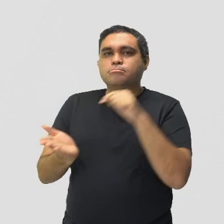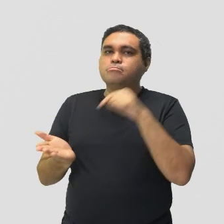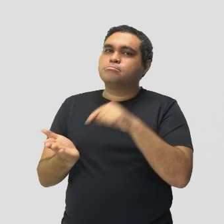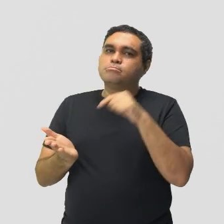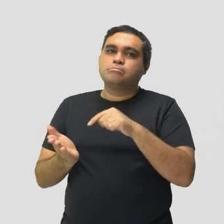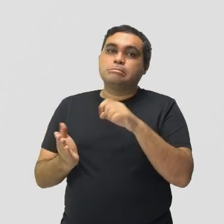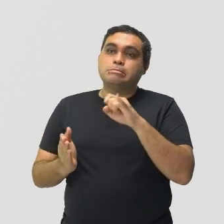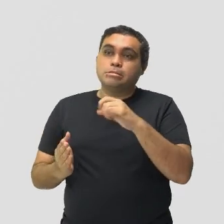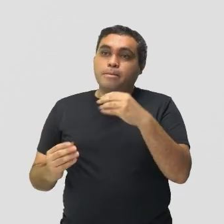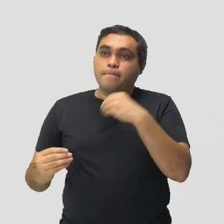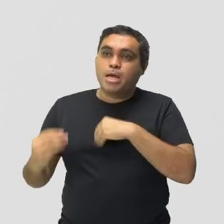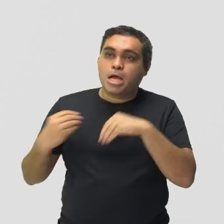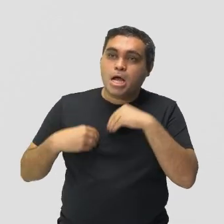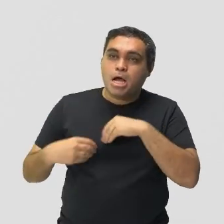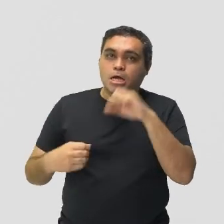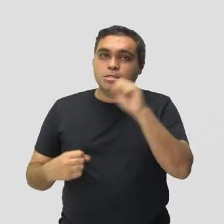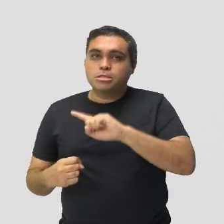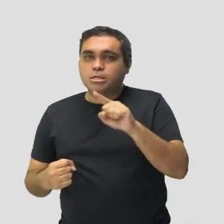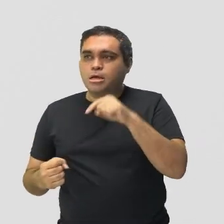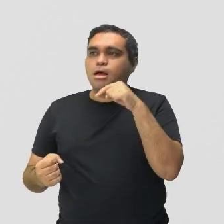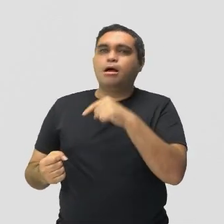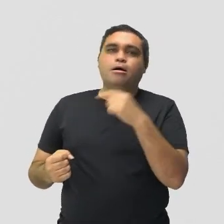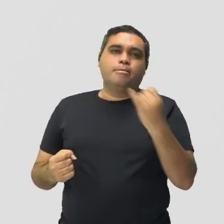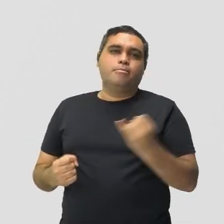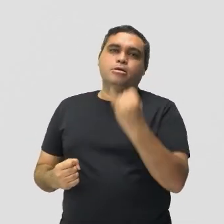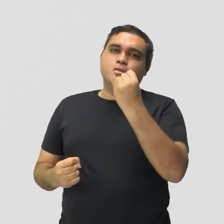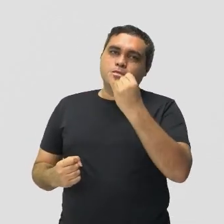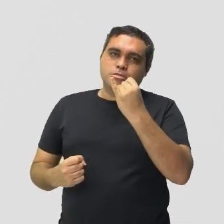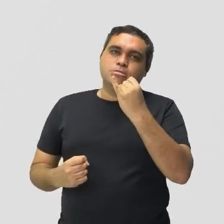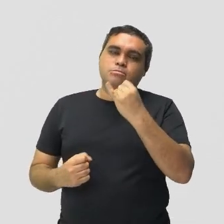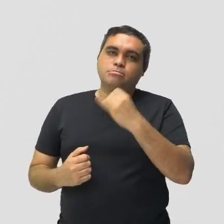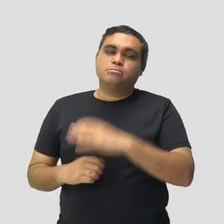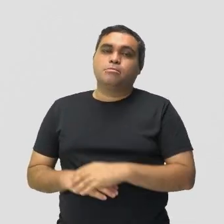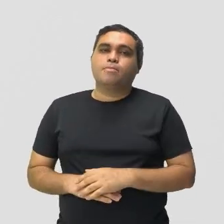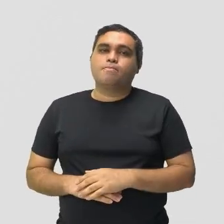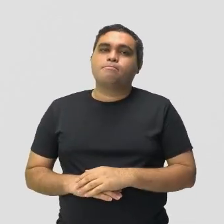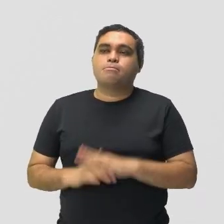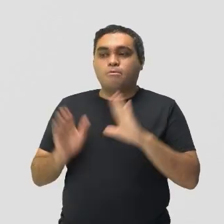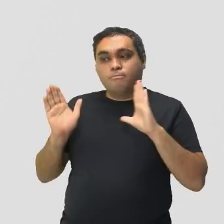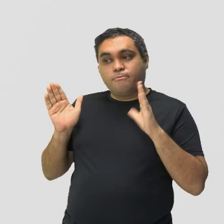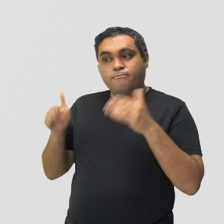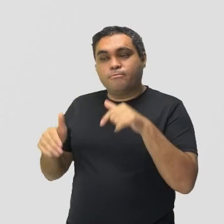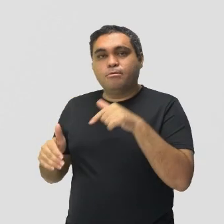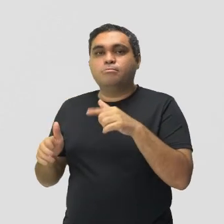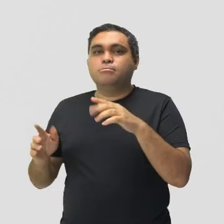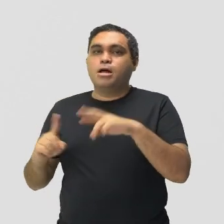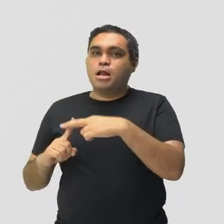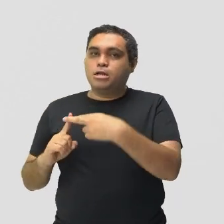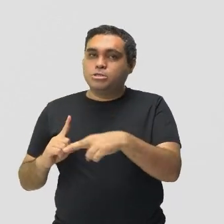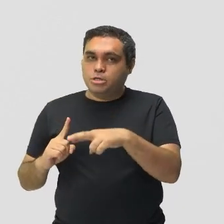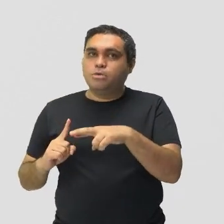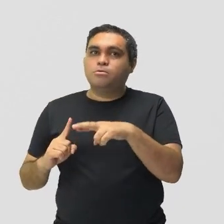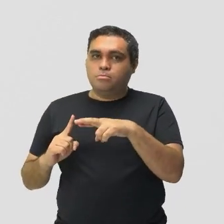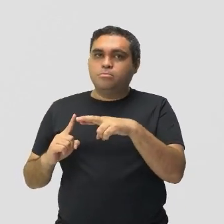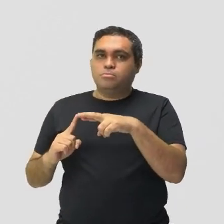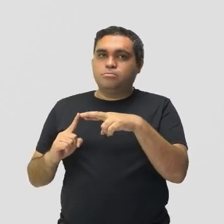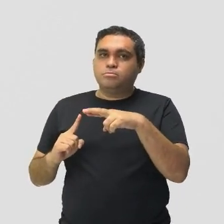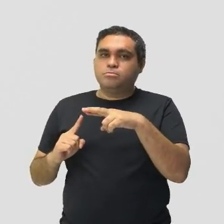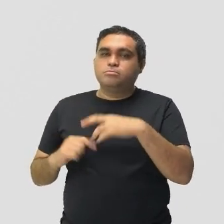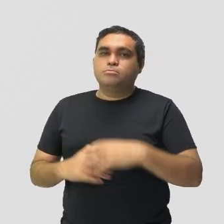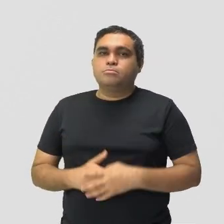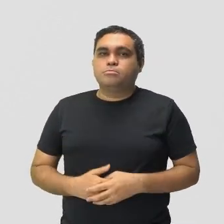né, pecado. Então, ela vai nessa direção religiosa, né?